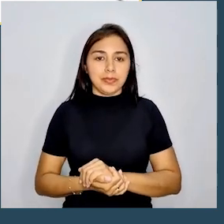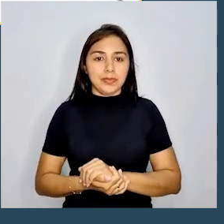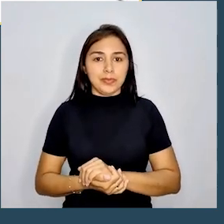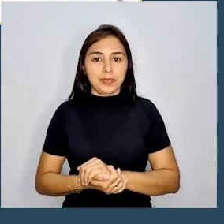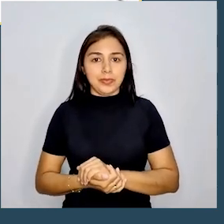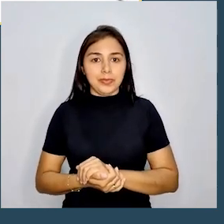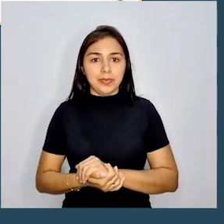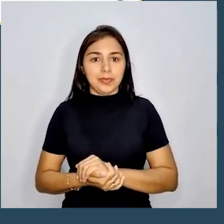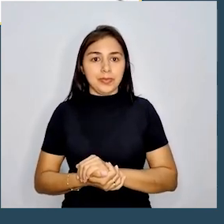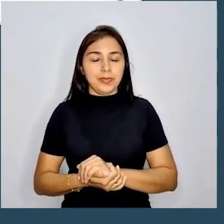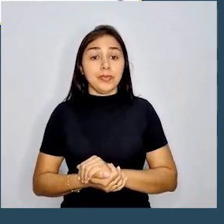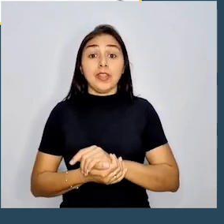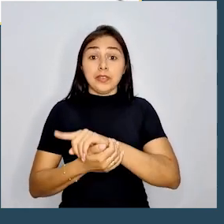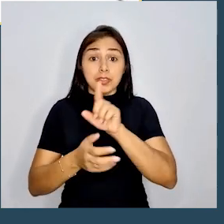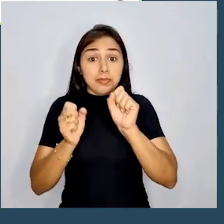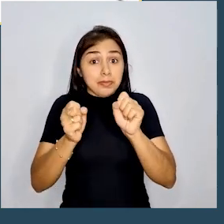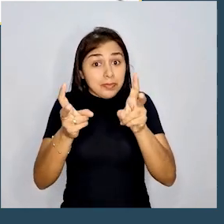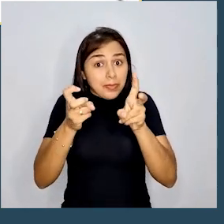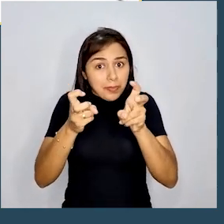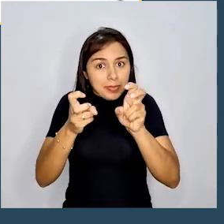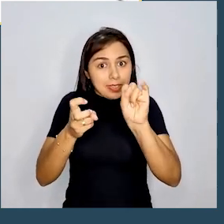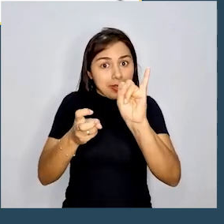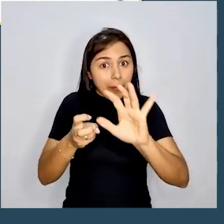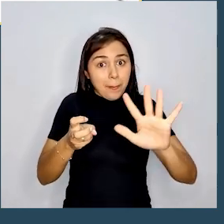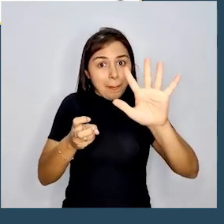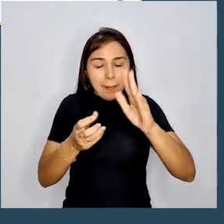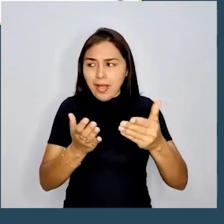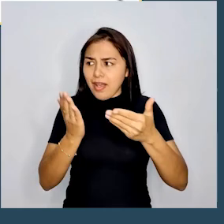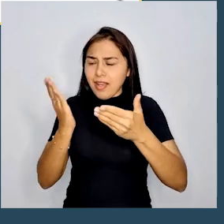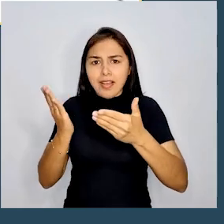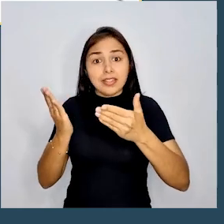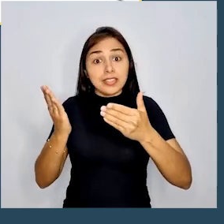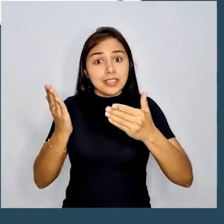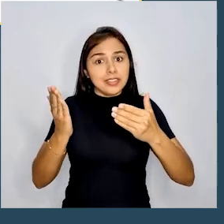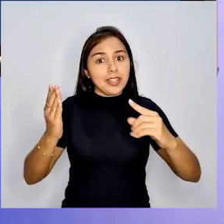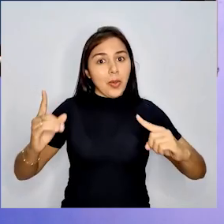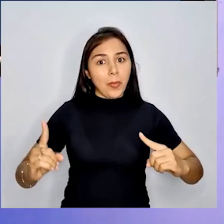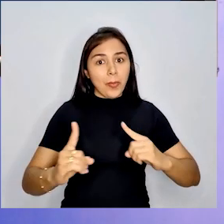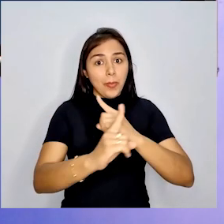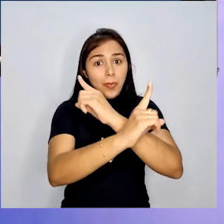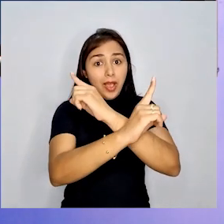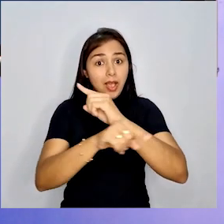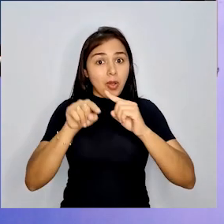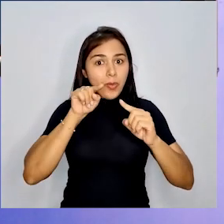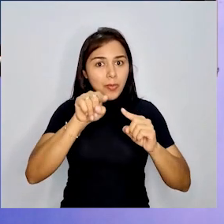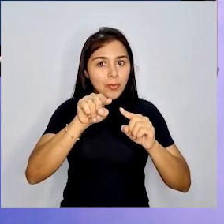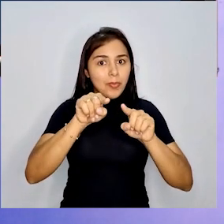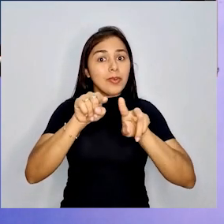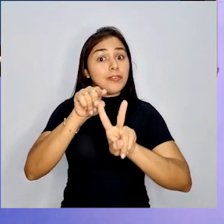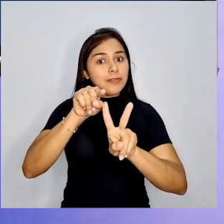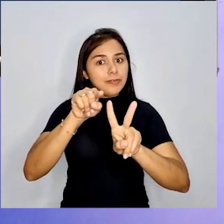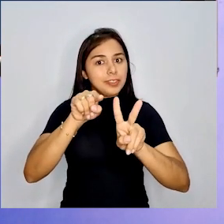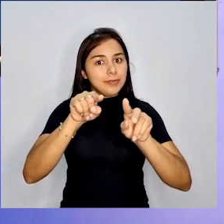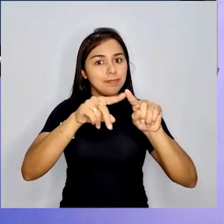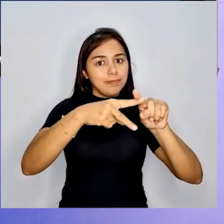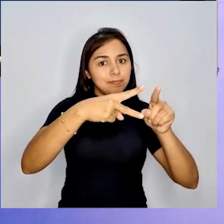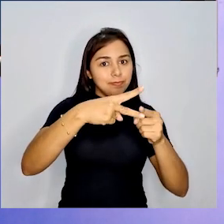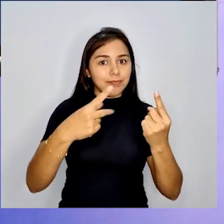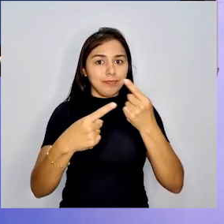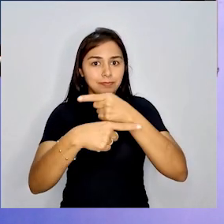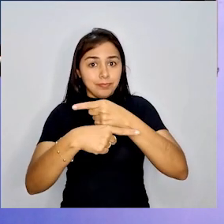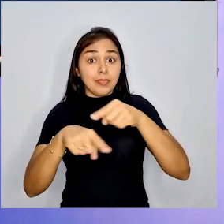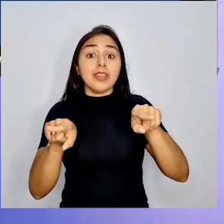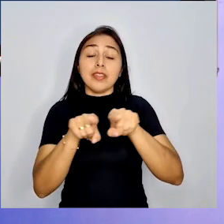pelo vértice. Dá para ver pela imagem que eles estão opostos, já que o vértice é aquele pontozinho lá. Também são opostos pelos